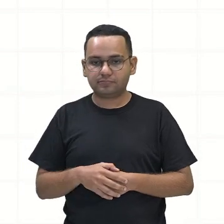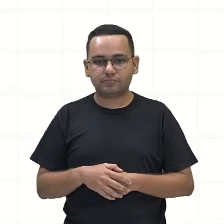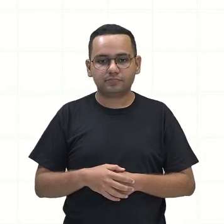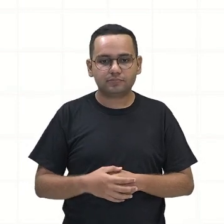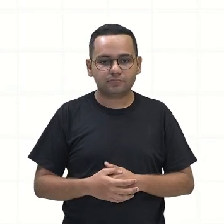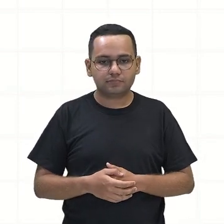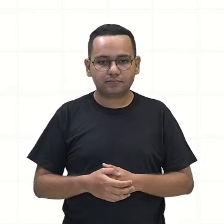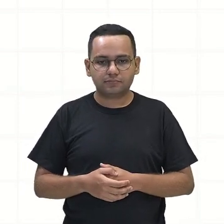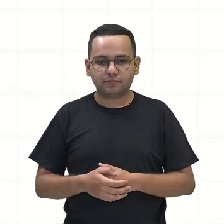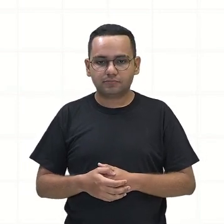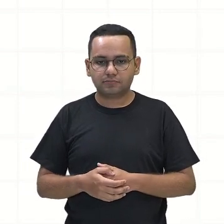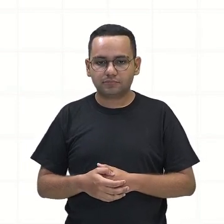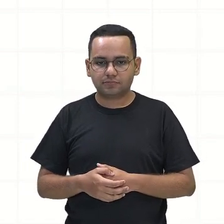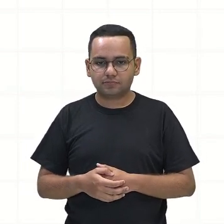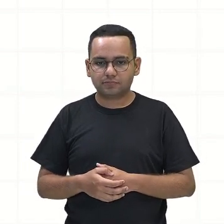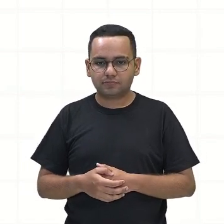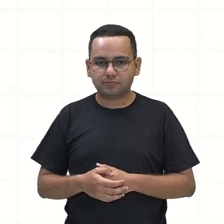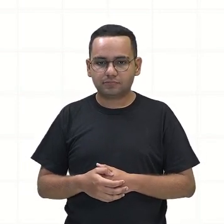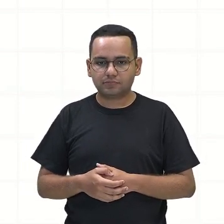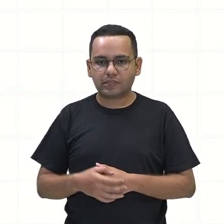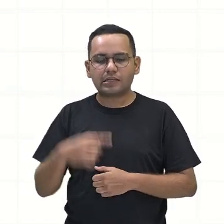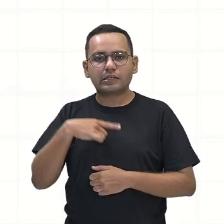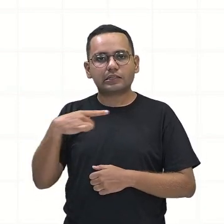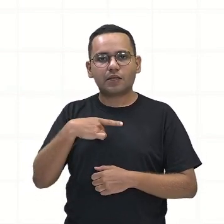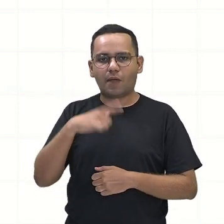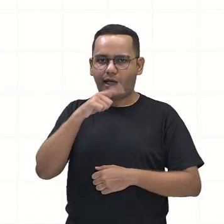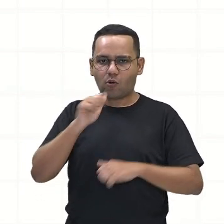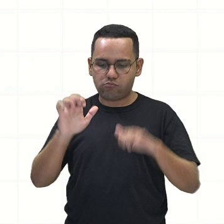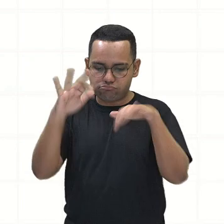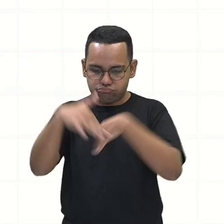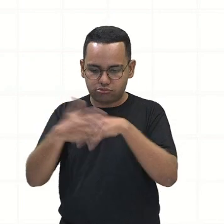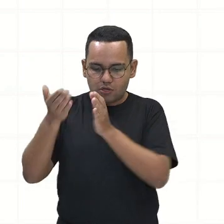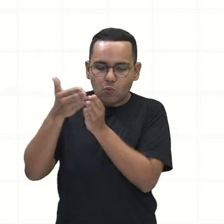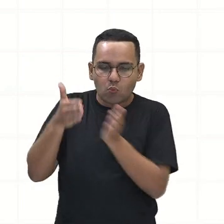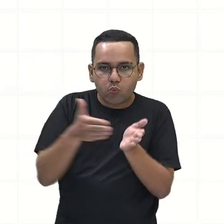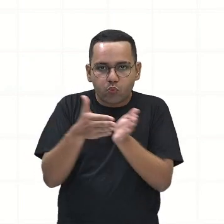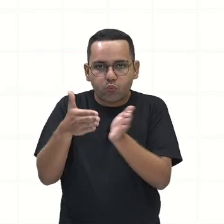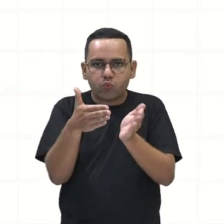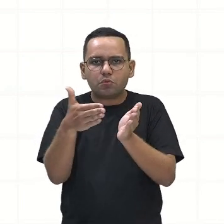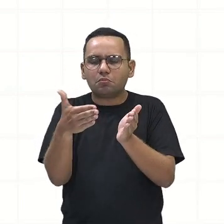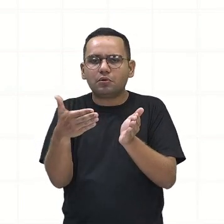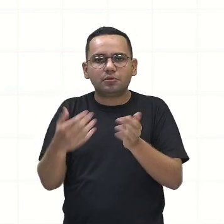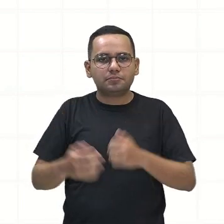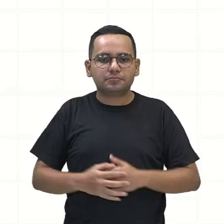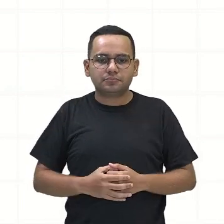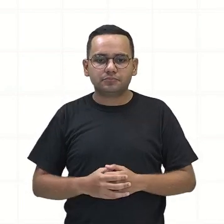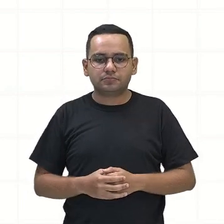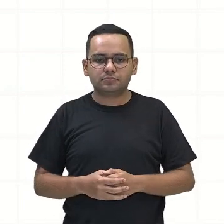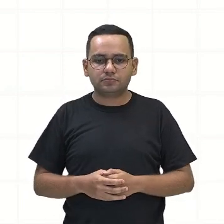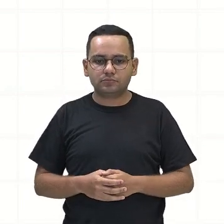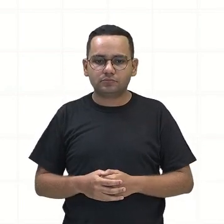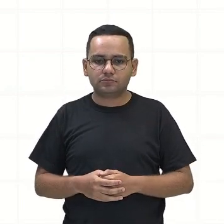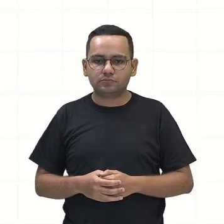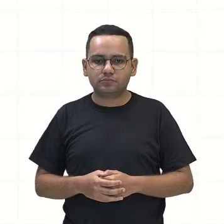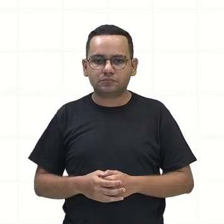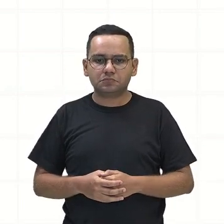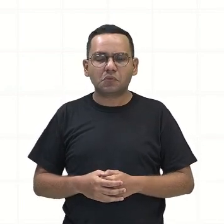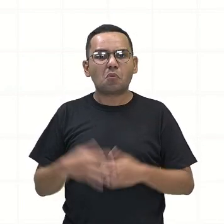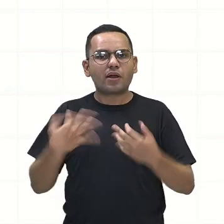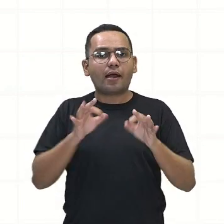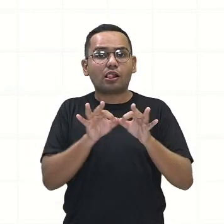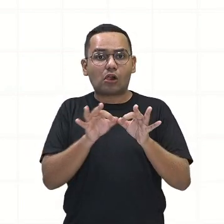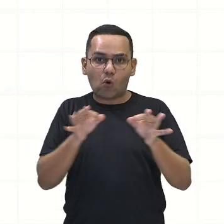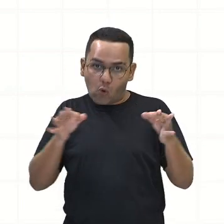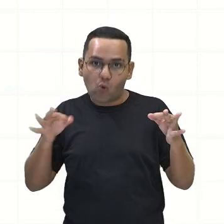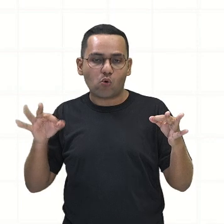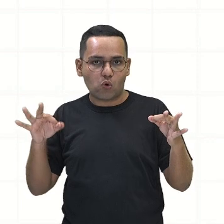temos aqui justamente esse mar, que ele vai chamar aqui de mar. Por quê? porque ele tinha uma grande extensão e também um